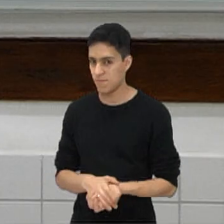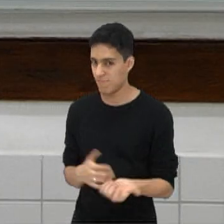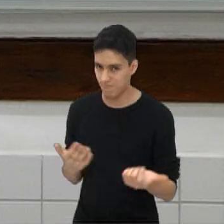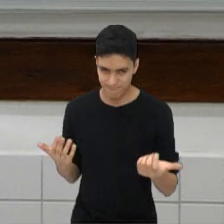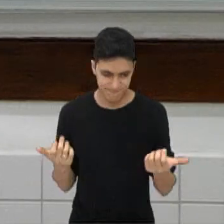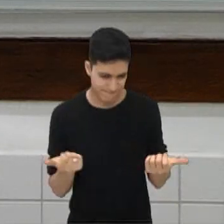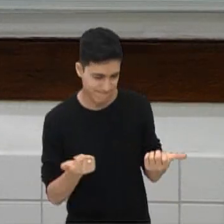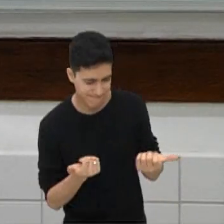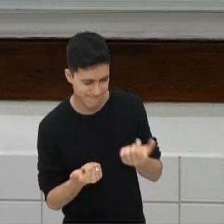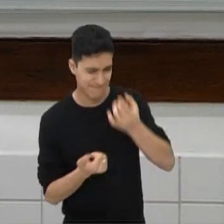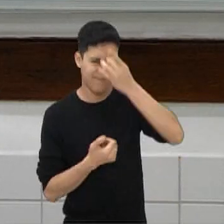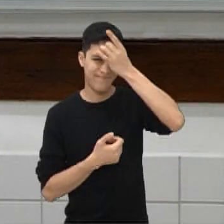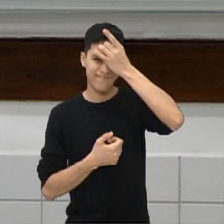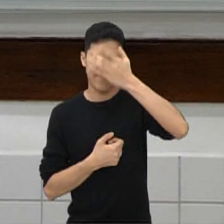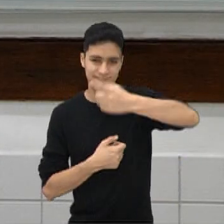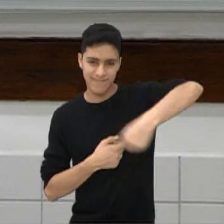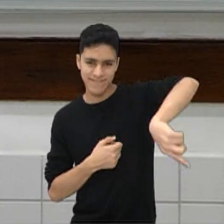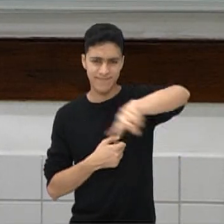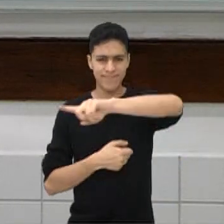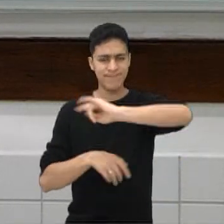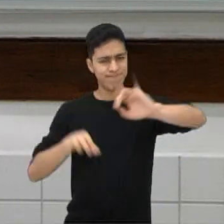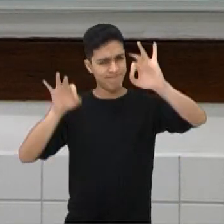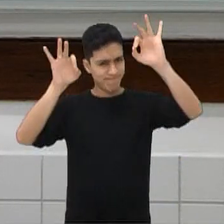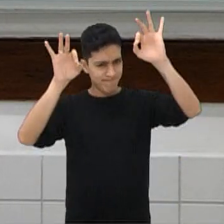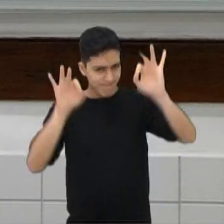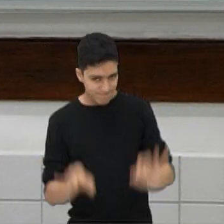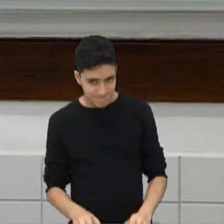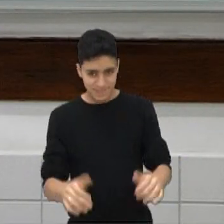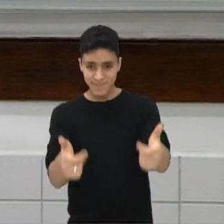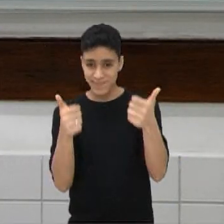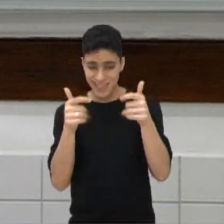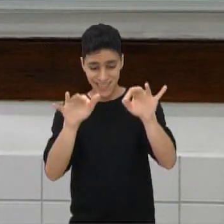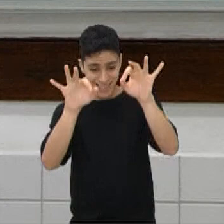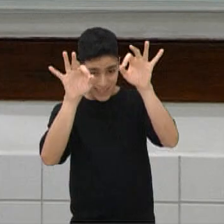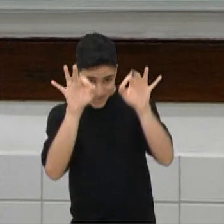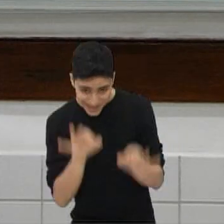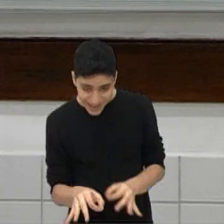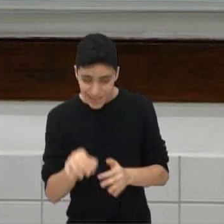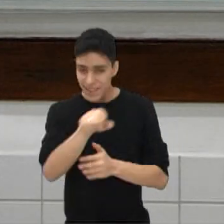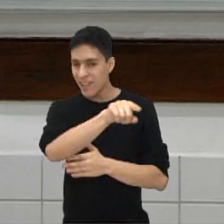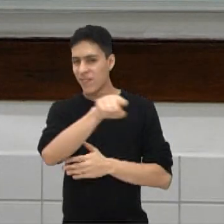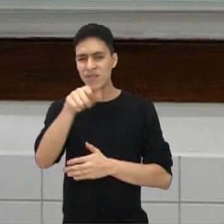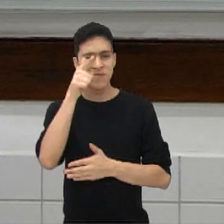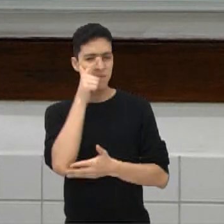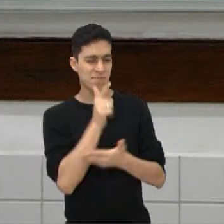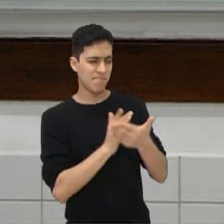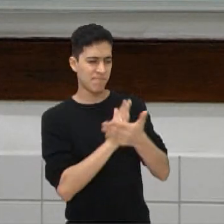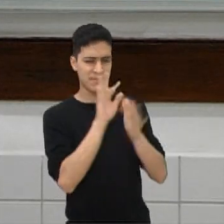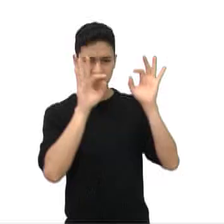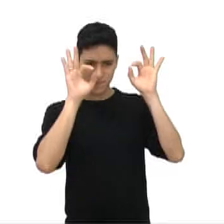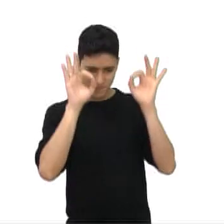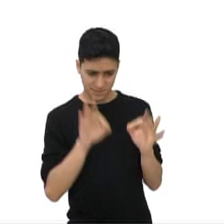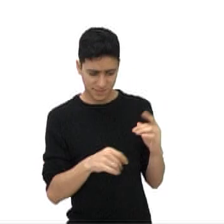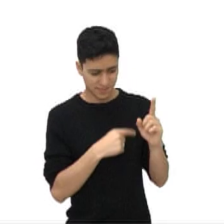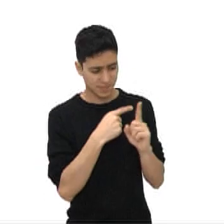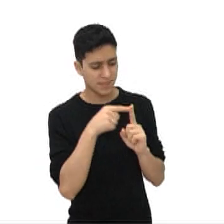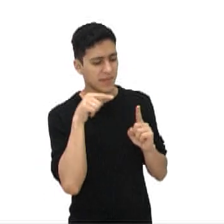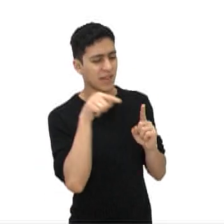Essa estava fácil, né? Você acertou já, né? Com certeza, tenho certeza que você acertou, porque nós vamos ler